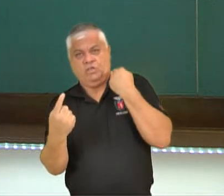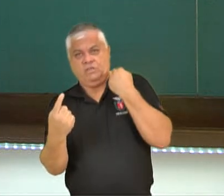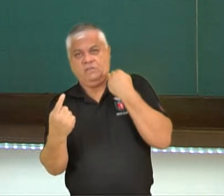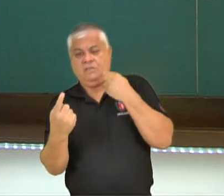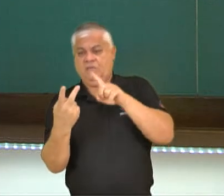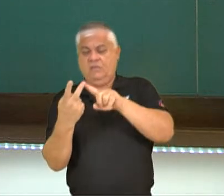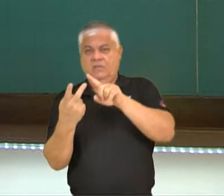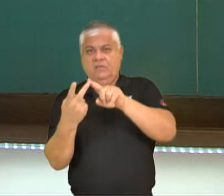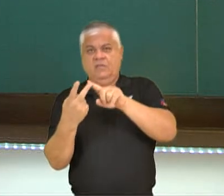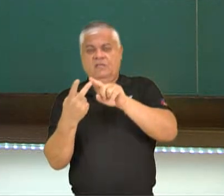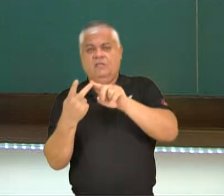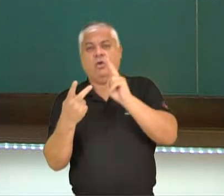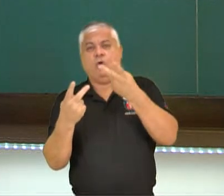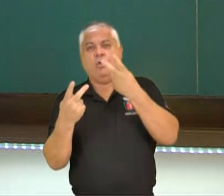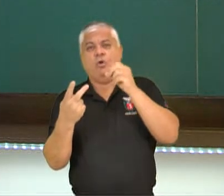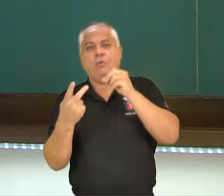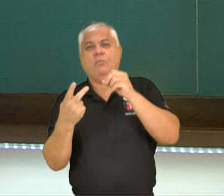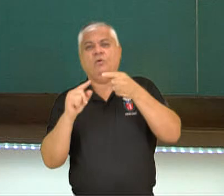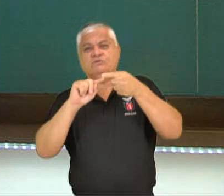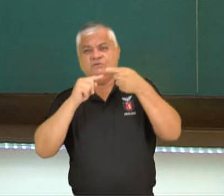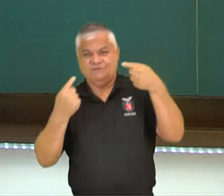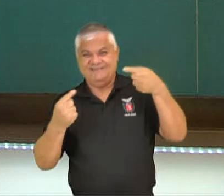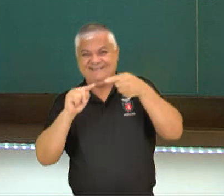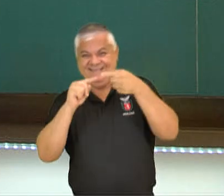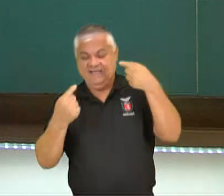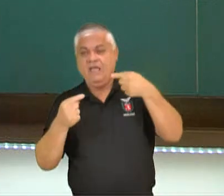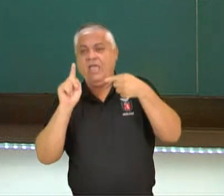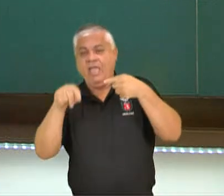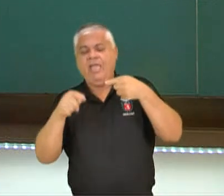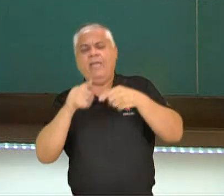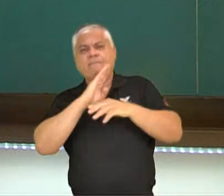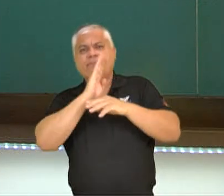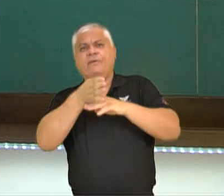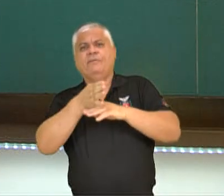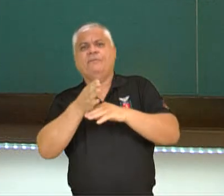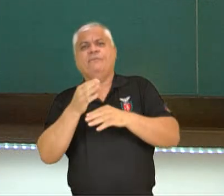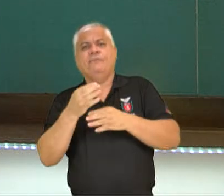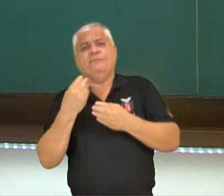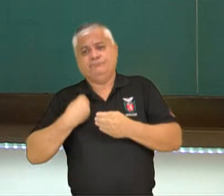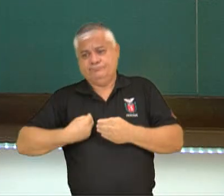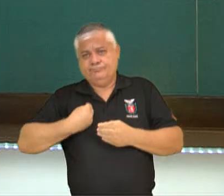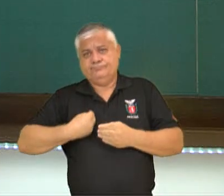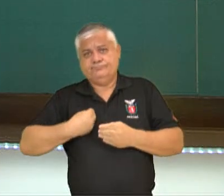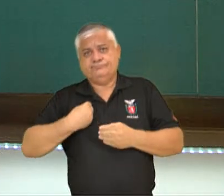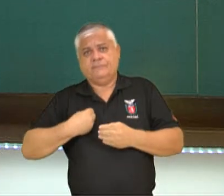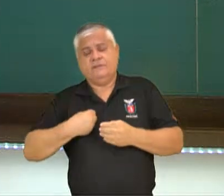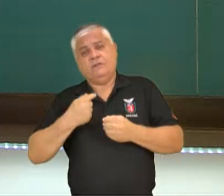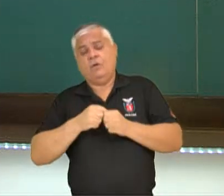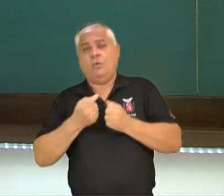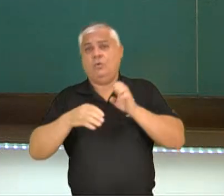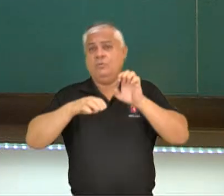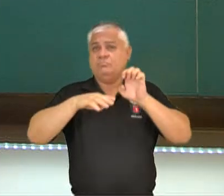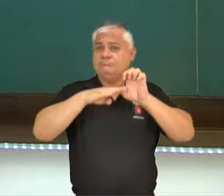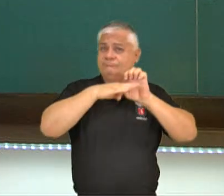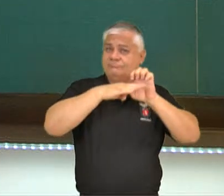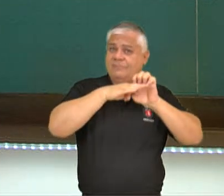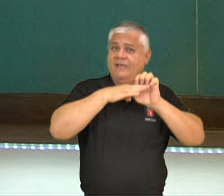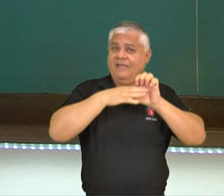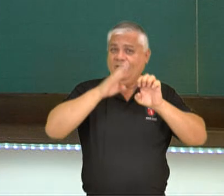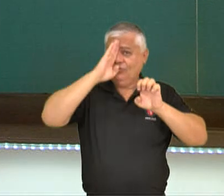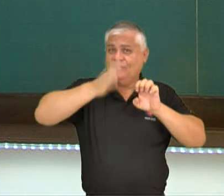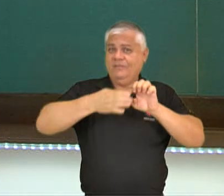Ou o que é homozigoto recessivo, quando é um alelo letal recessivo, ou o homozigoto dominante, quando o letal é o